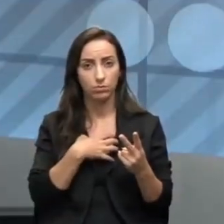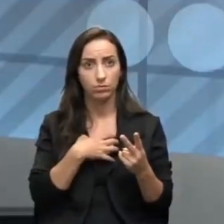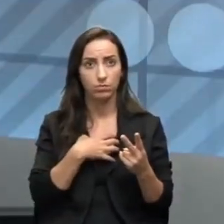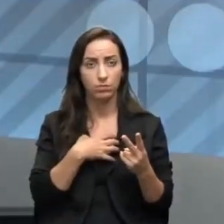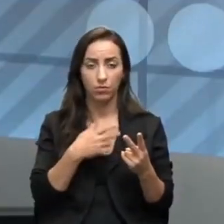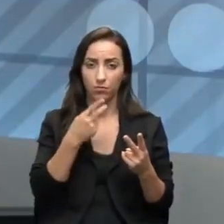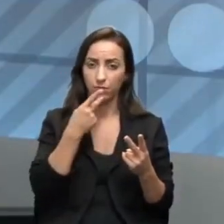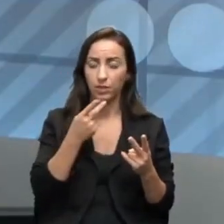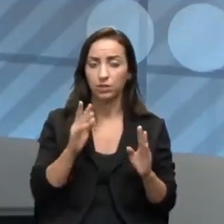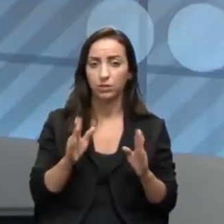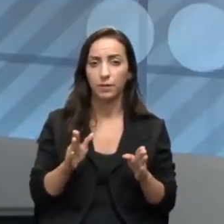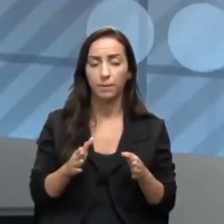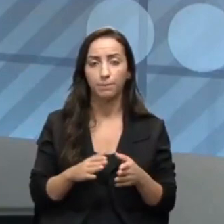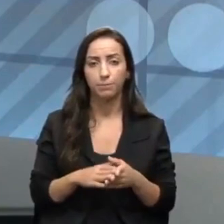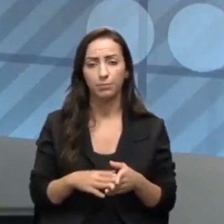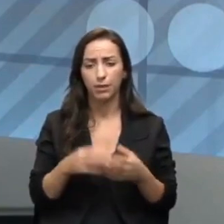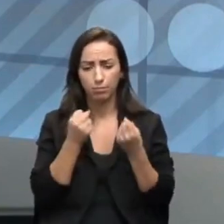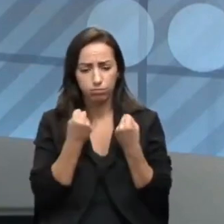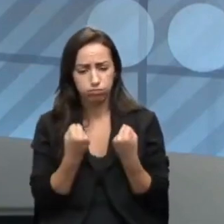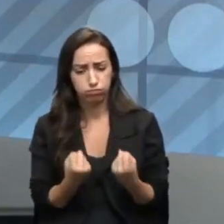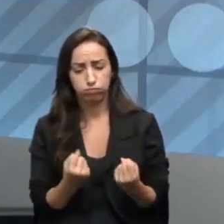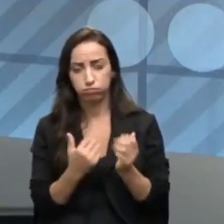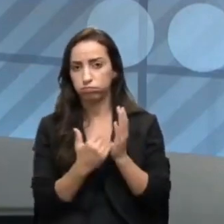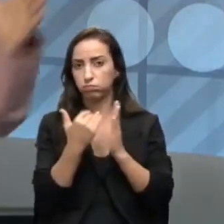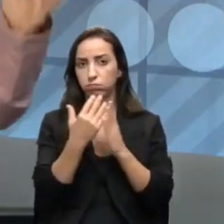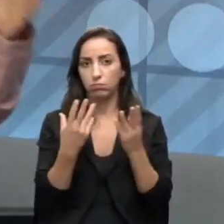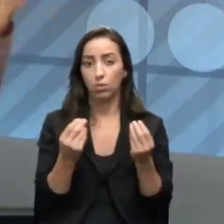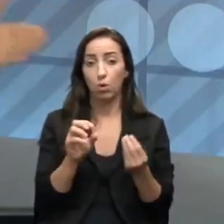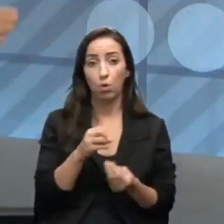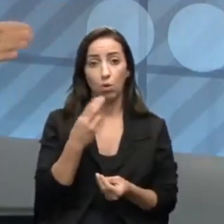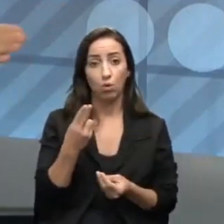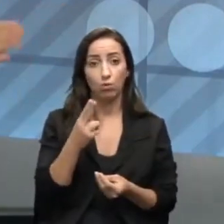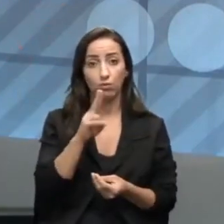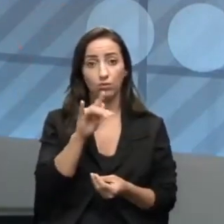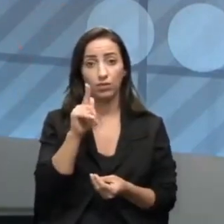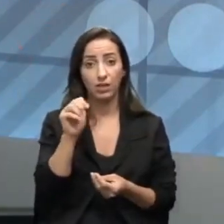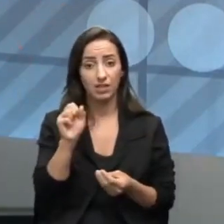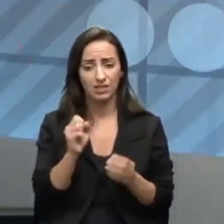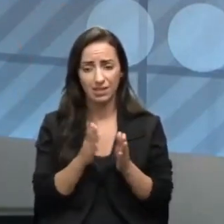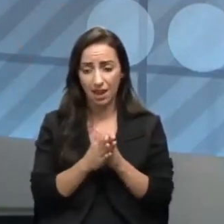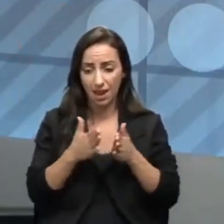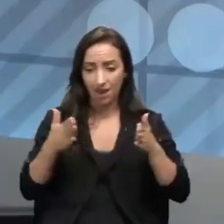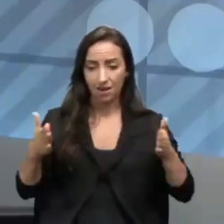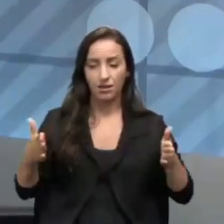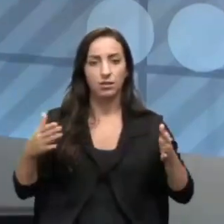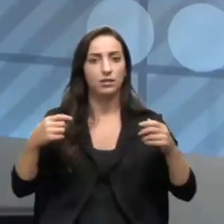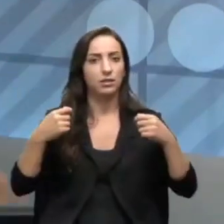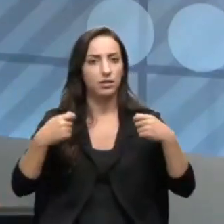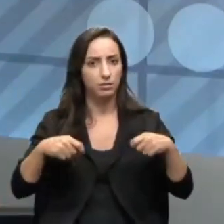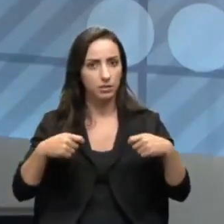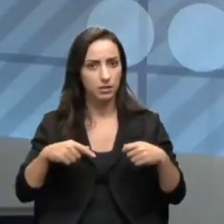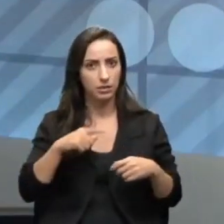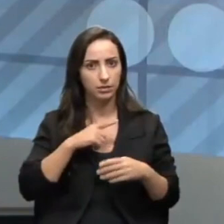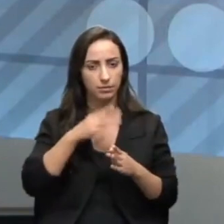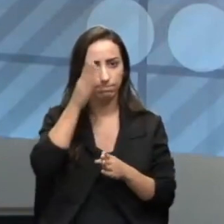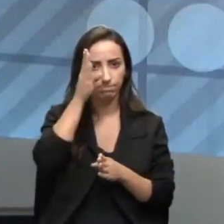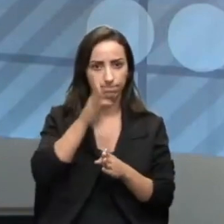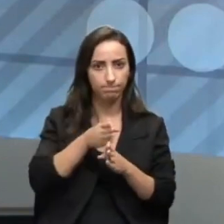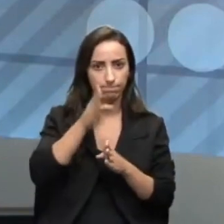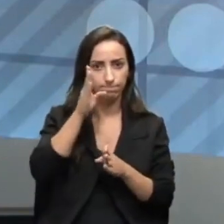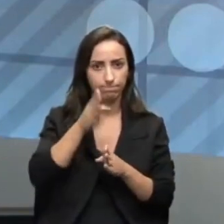como eu falei para vocês, ó, é para carregamentos muito altos ou para vigas muito largas, onde a gente tem que ter um travamento intermediário.